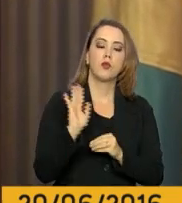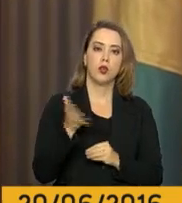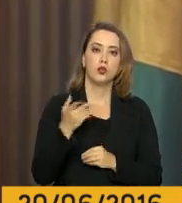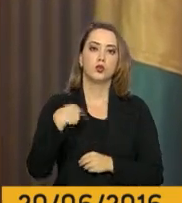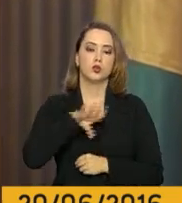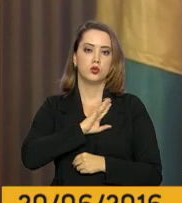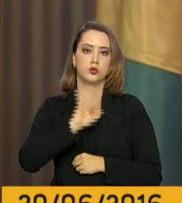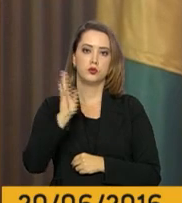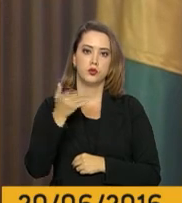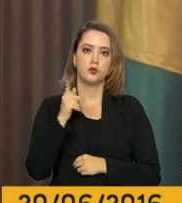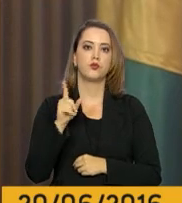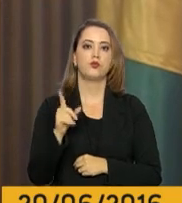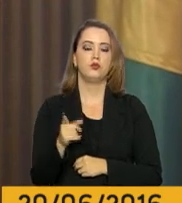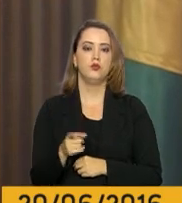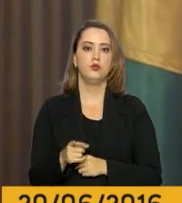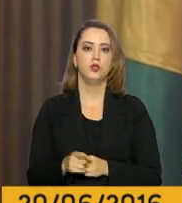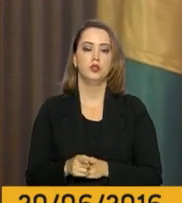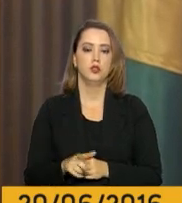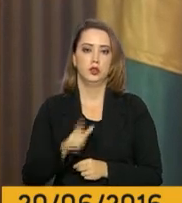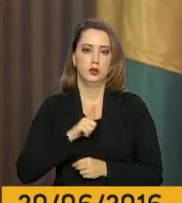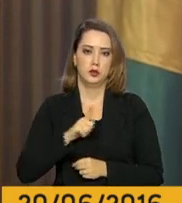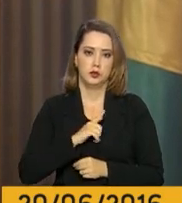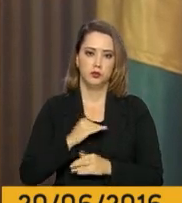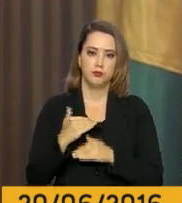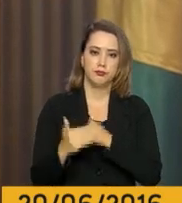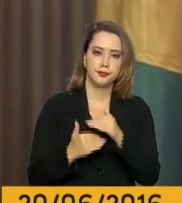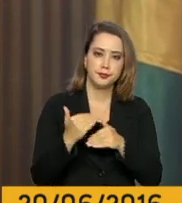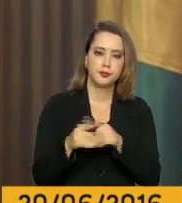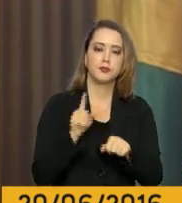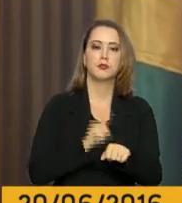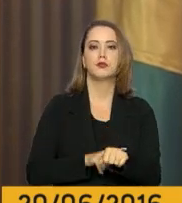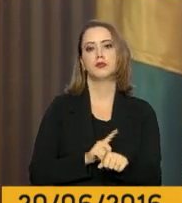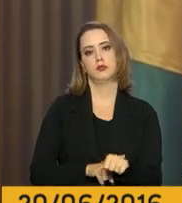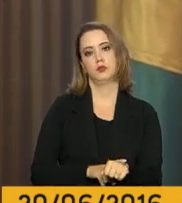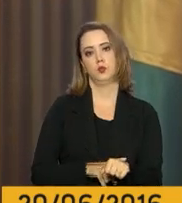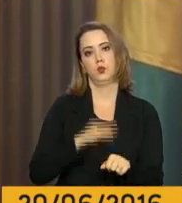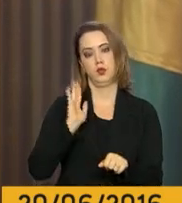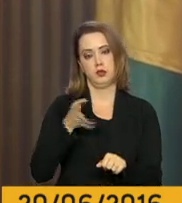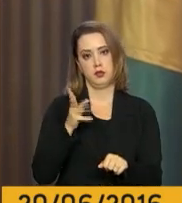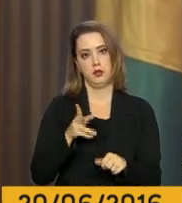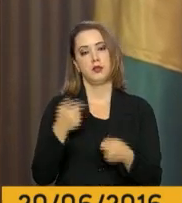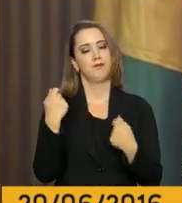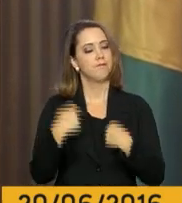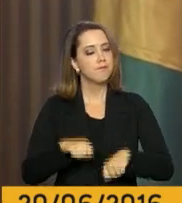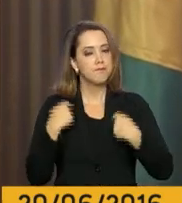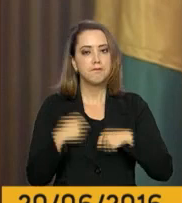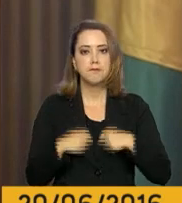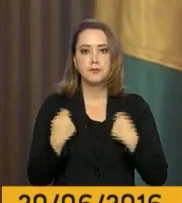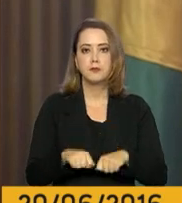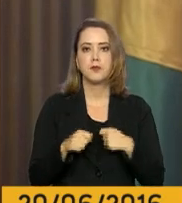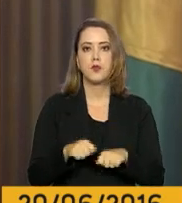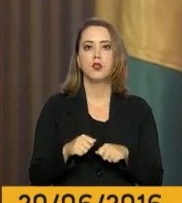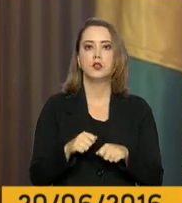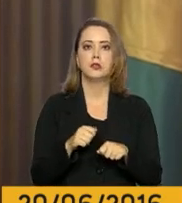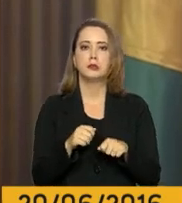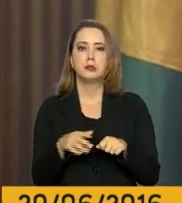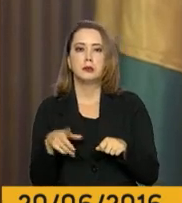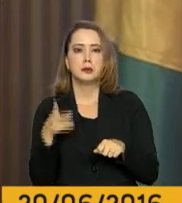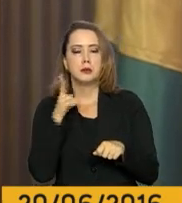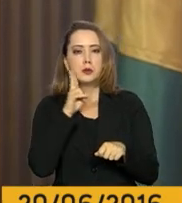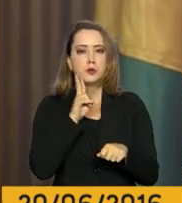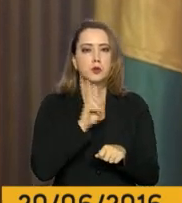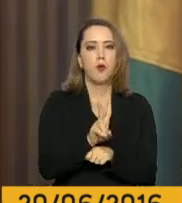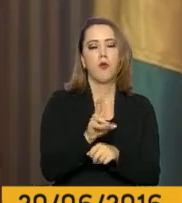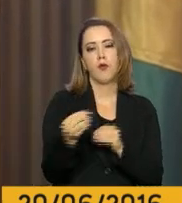próprios temos ao longo do tempo dito que se faz indispensável uma revisão do